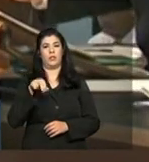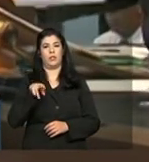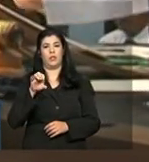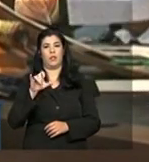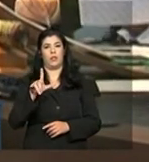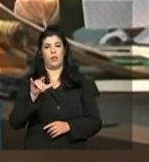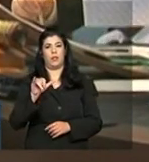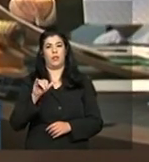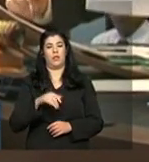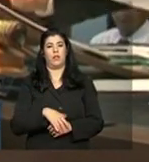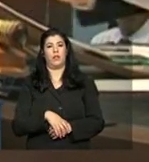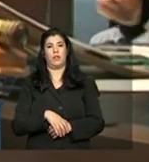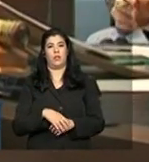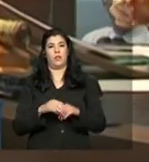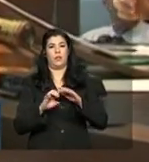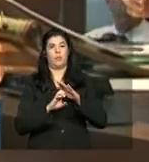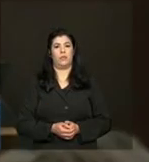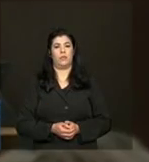Corretora Fator.